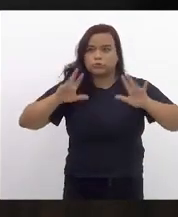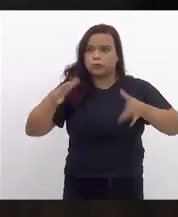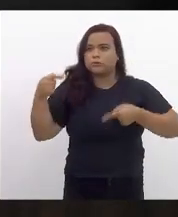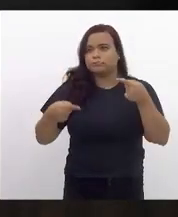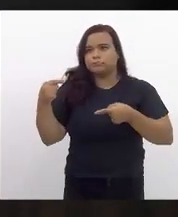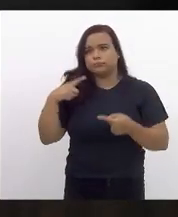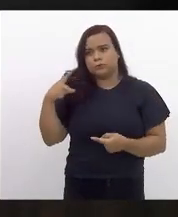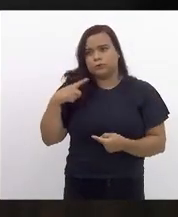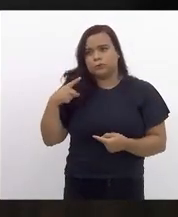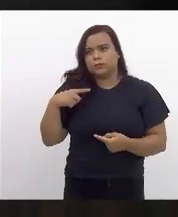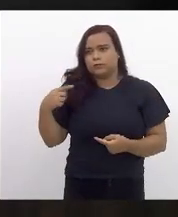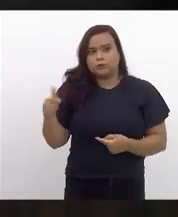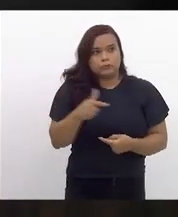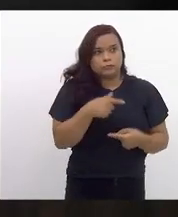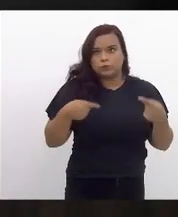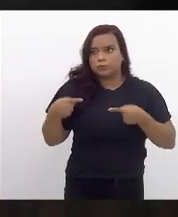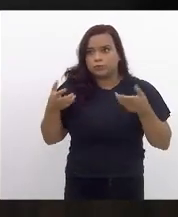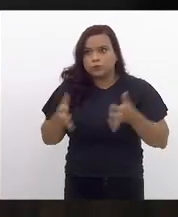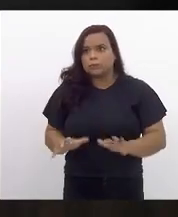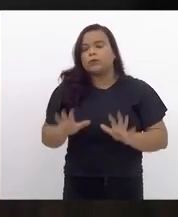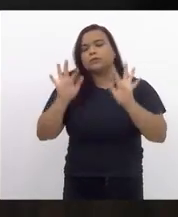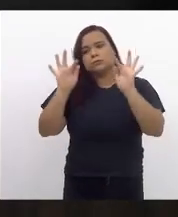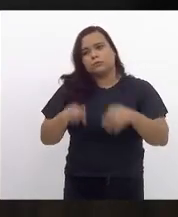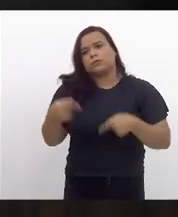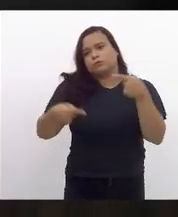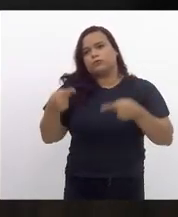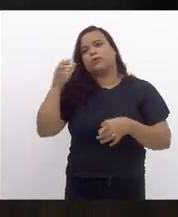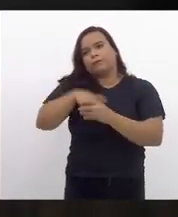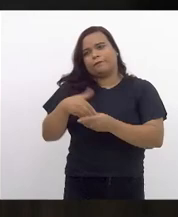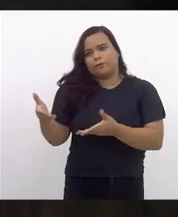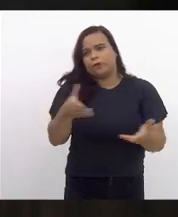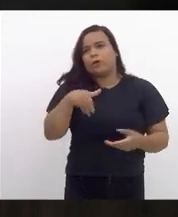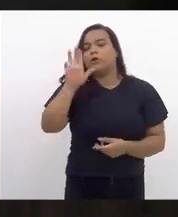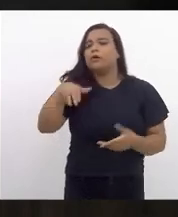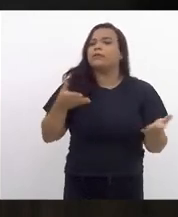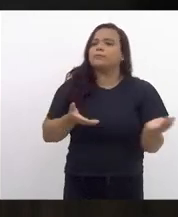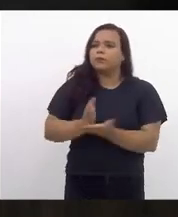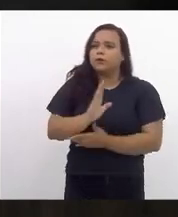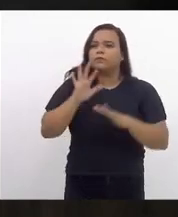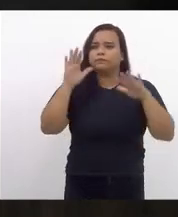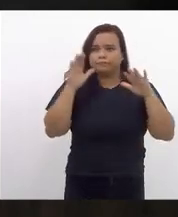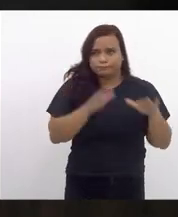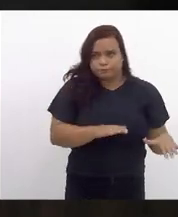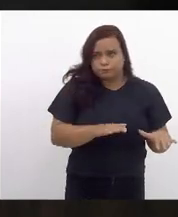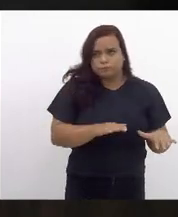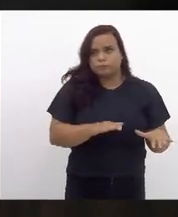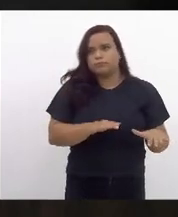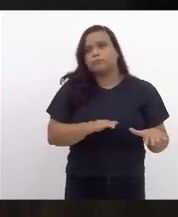discussão. Não havendo ninguém queira discutir, encerra a discussão em votação. Os senhores que aprovam, permaneçam como estão,